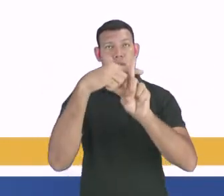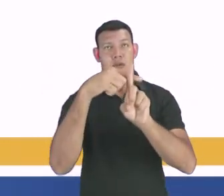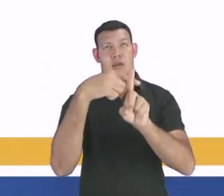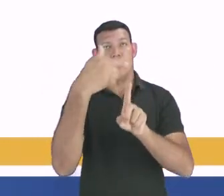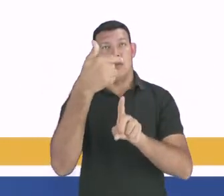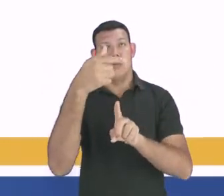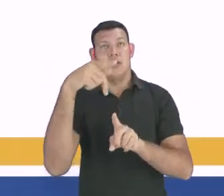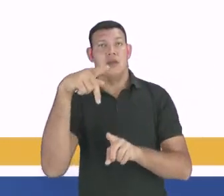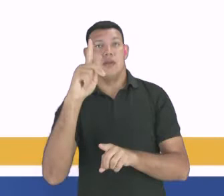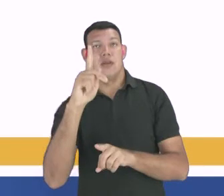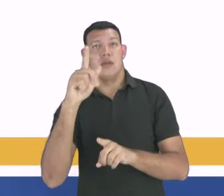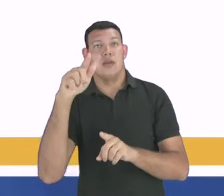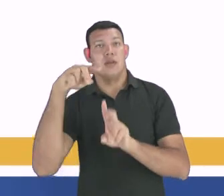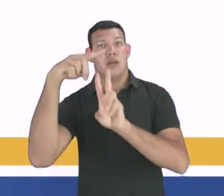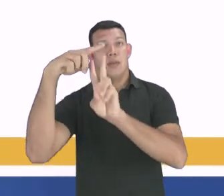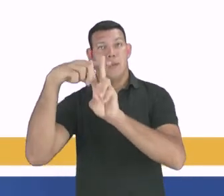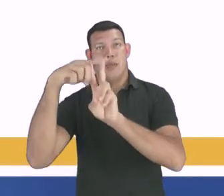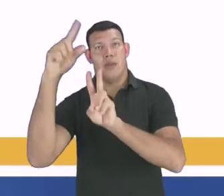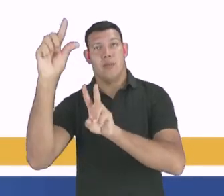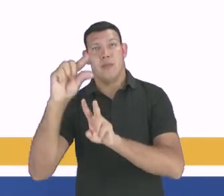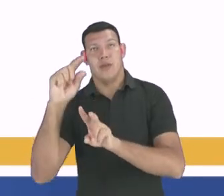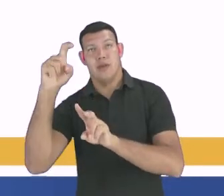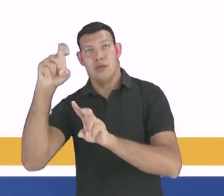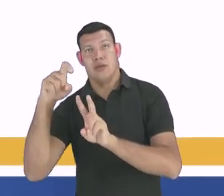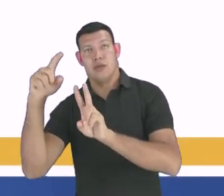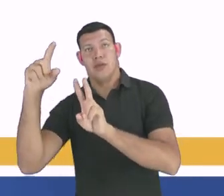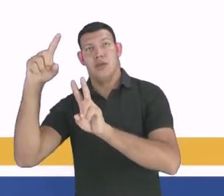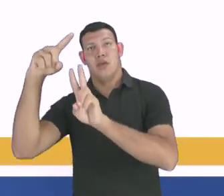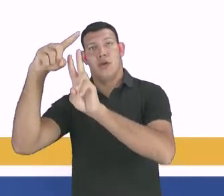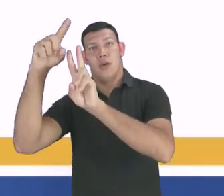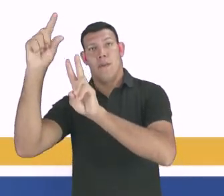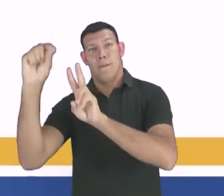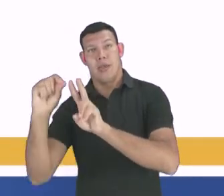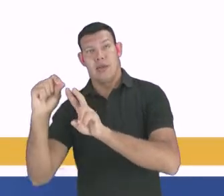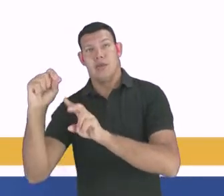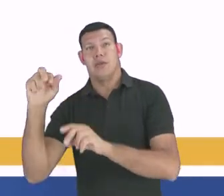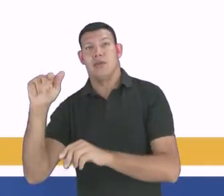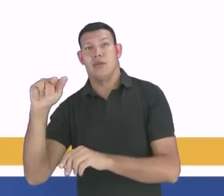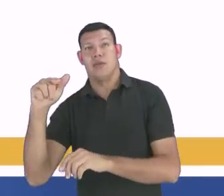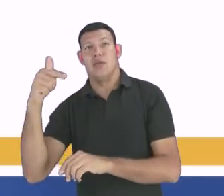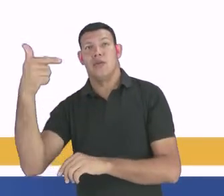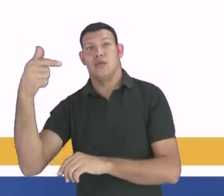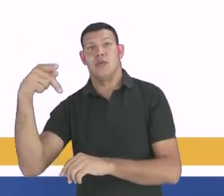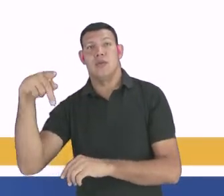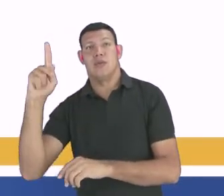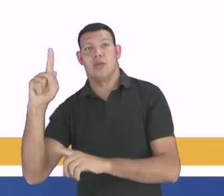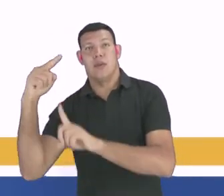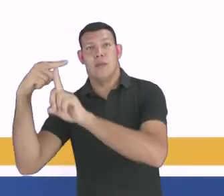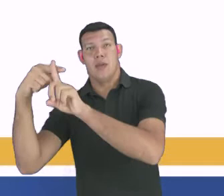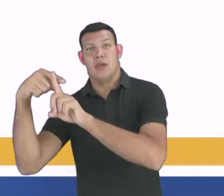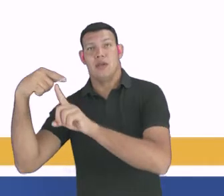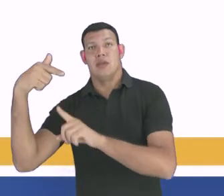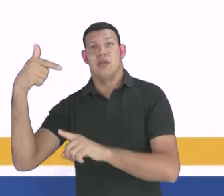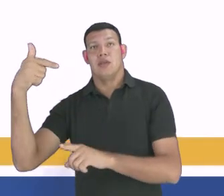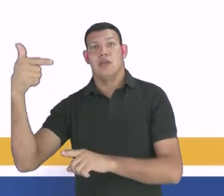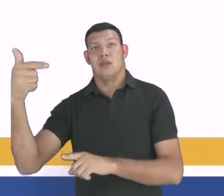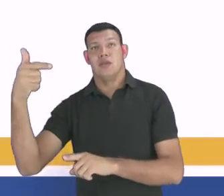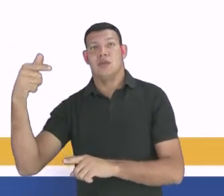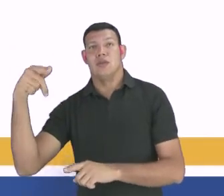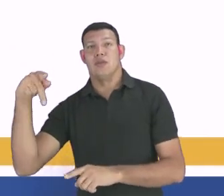ou igual que 2π mais 2kπ, quando esse k pertencer aos números inteiros. Tudo